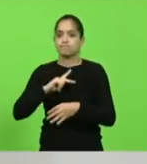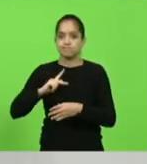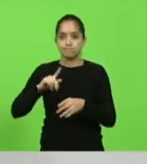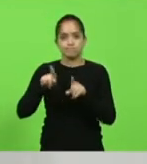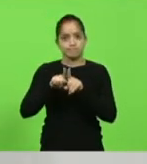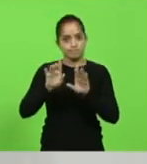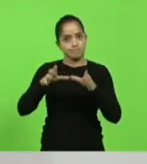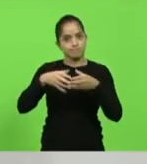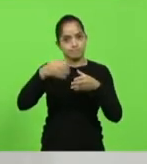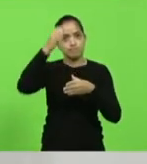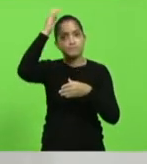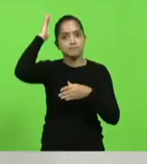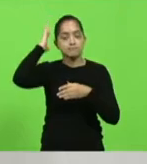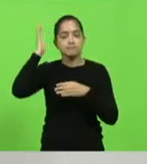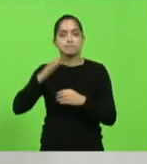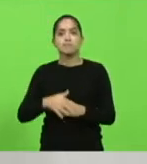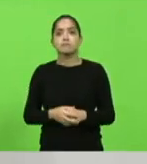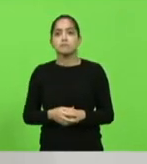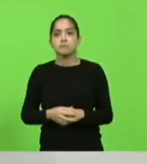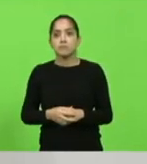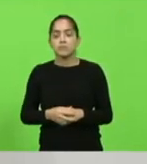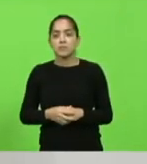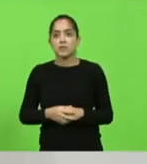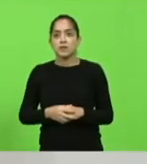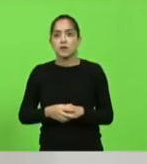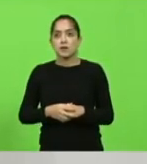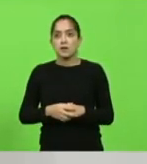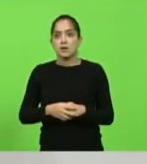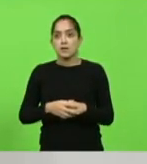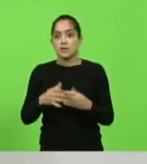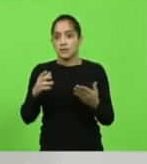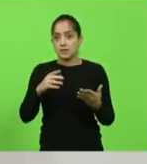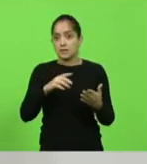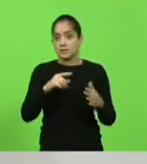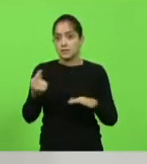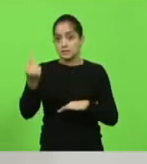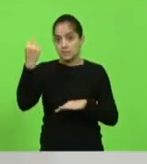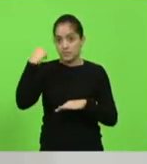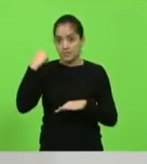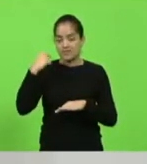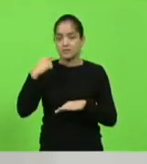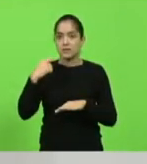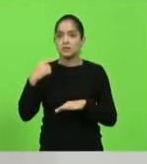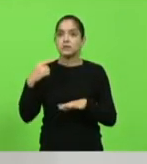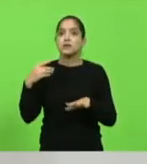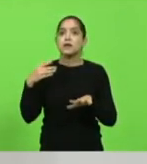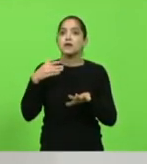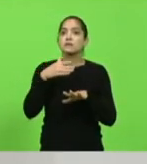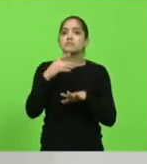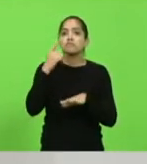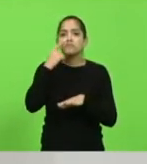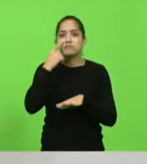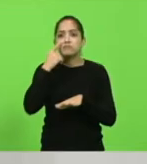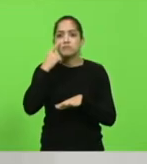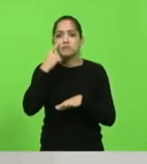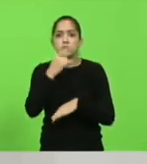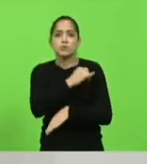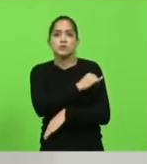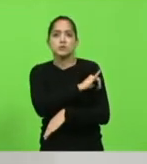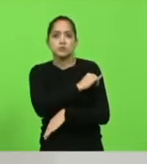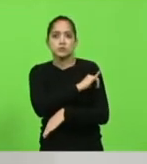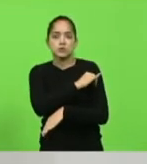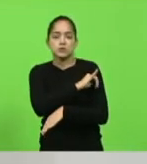e nós tivemos a na última semana os fatos acontecidos no Rio de Janeiro e